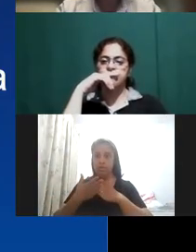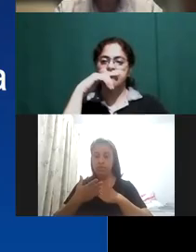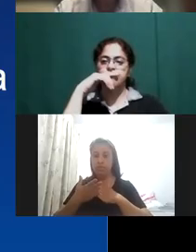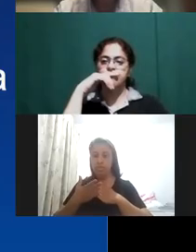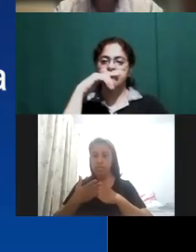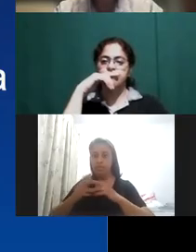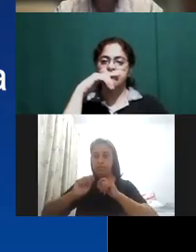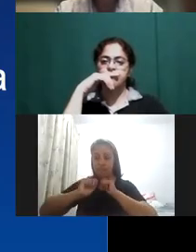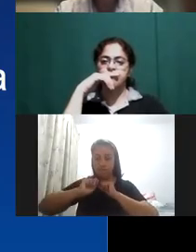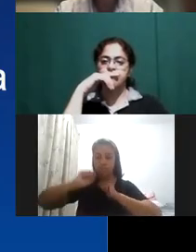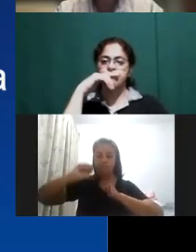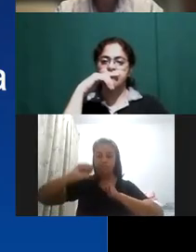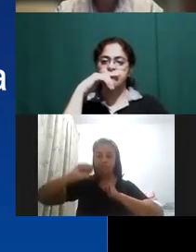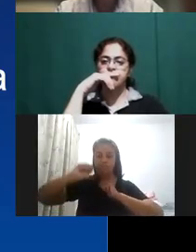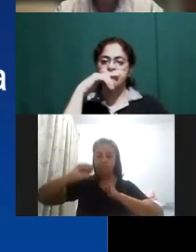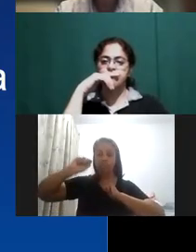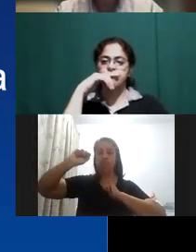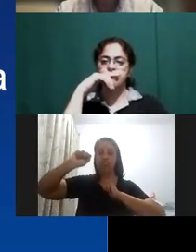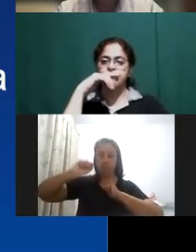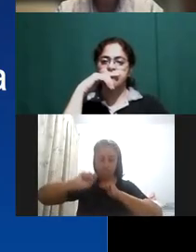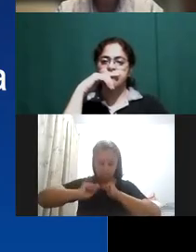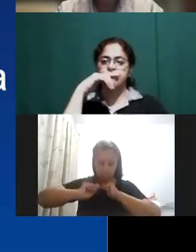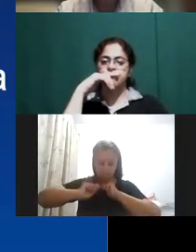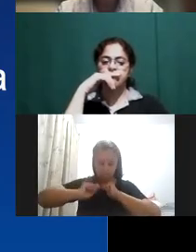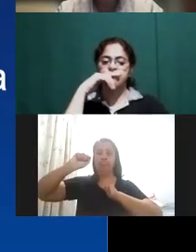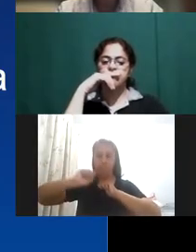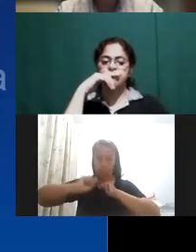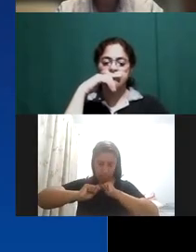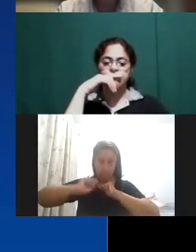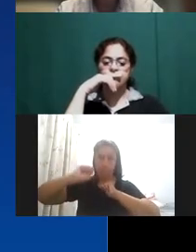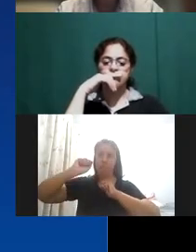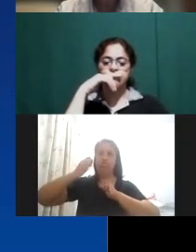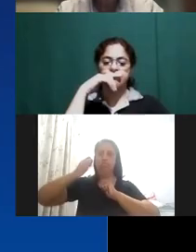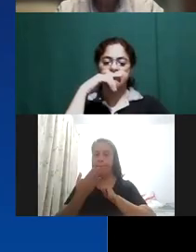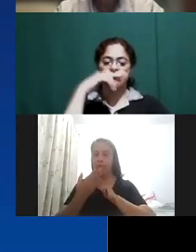a musculatura cervical alta, tá? É importante.